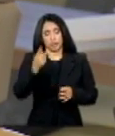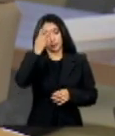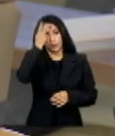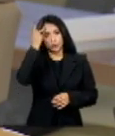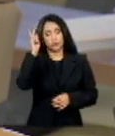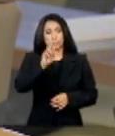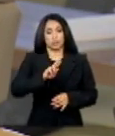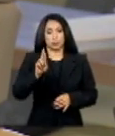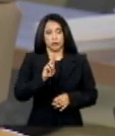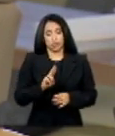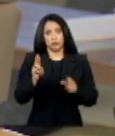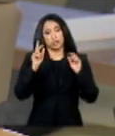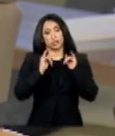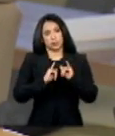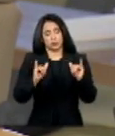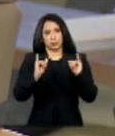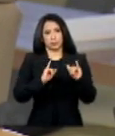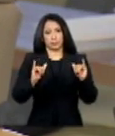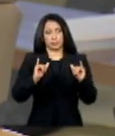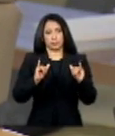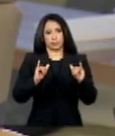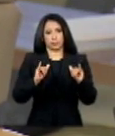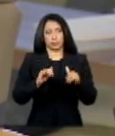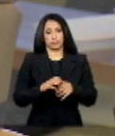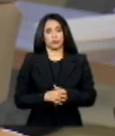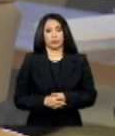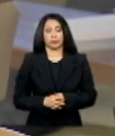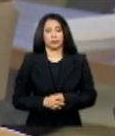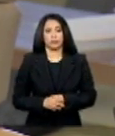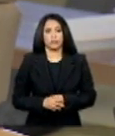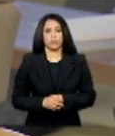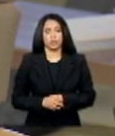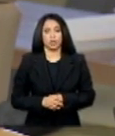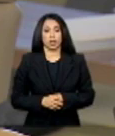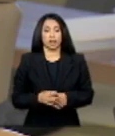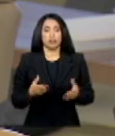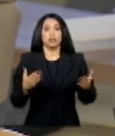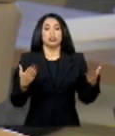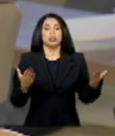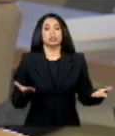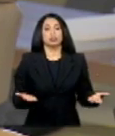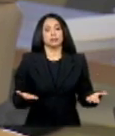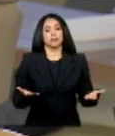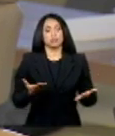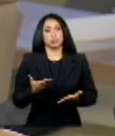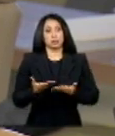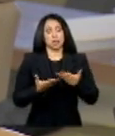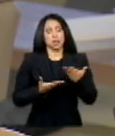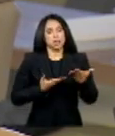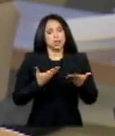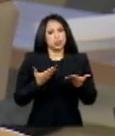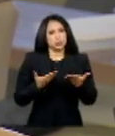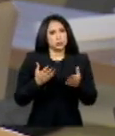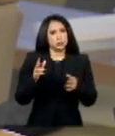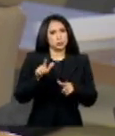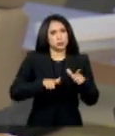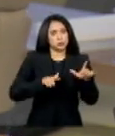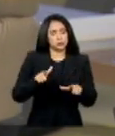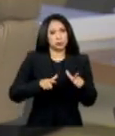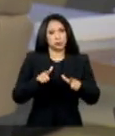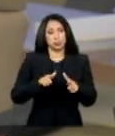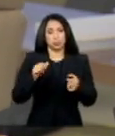debate que poderia se projetar a partir daí é em se tratando de um serviço realizado mediante